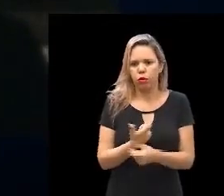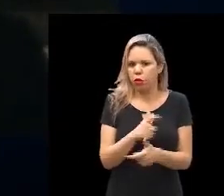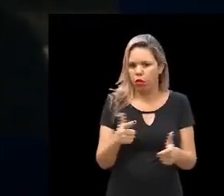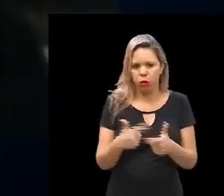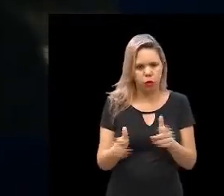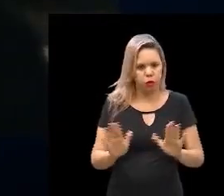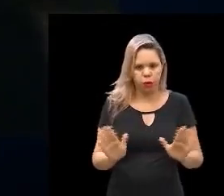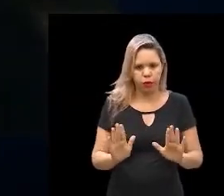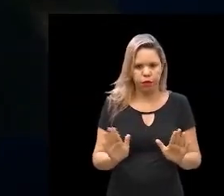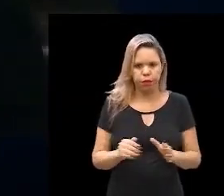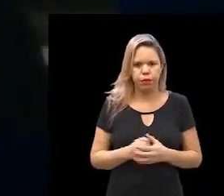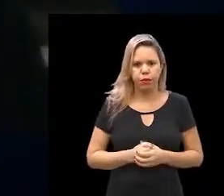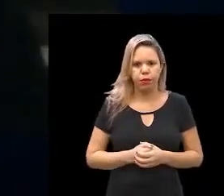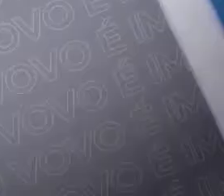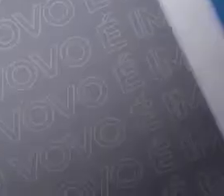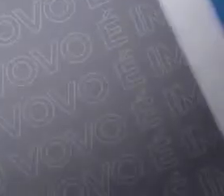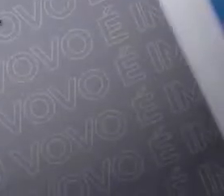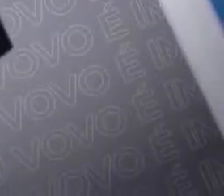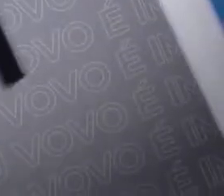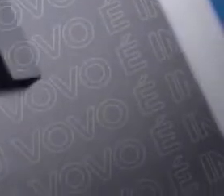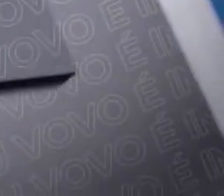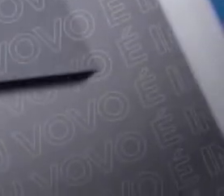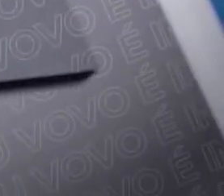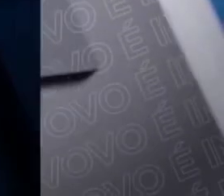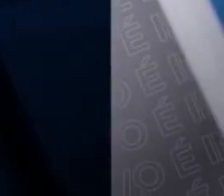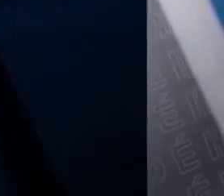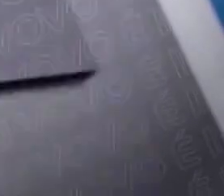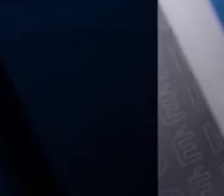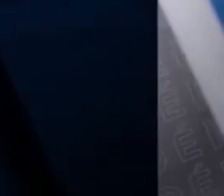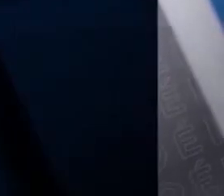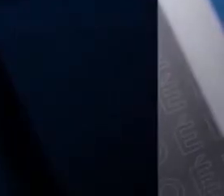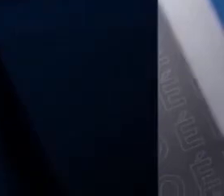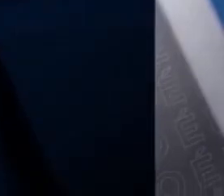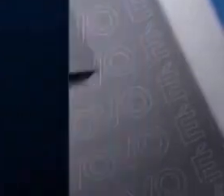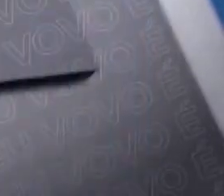não haja nenhum outro problema semelhante.